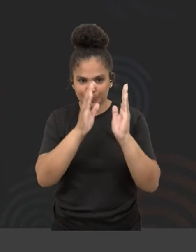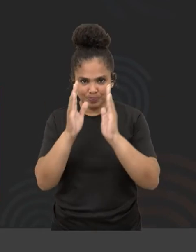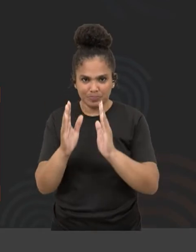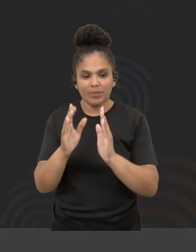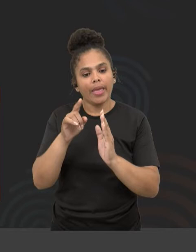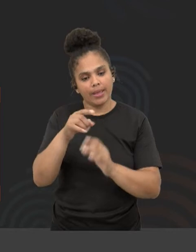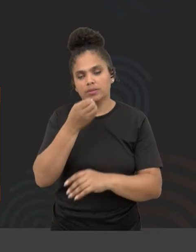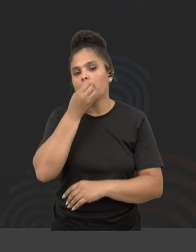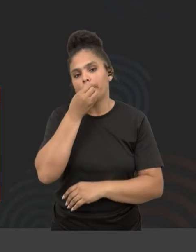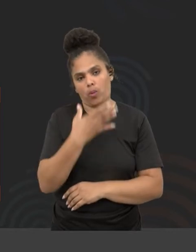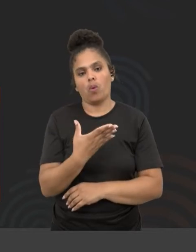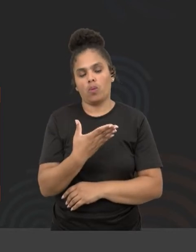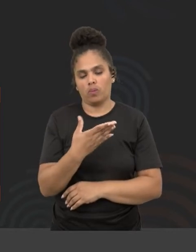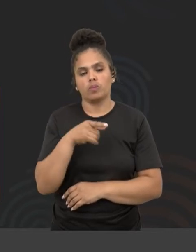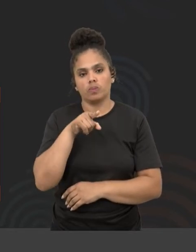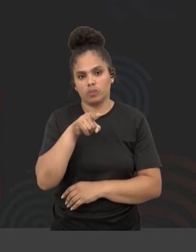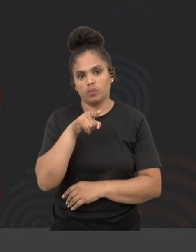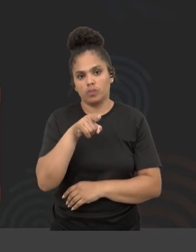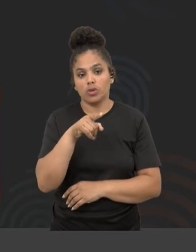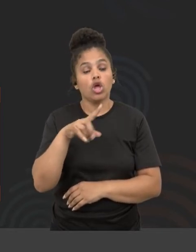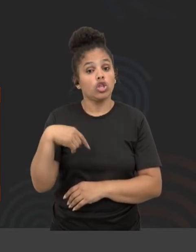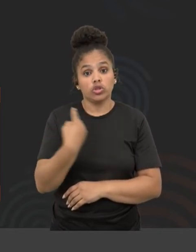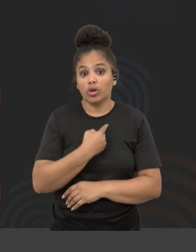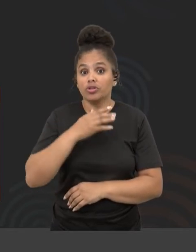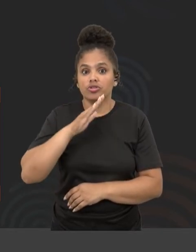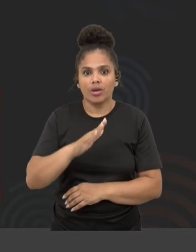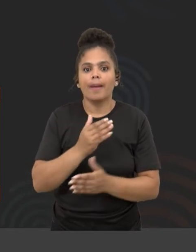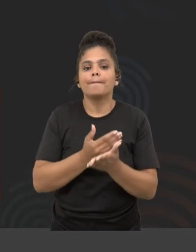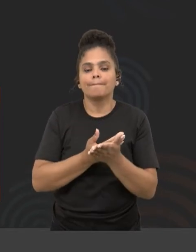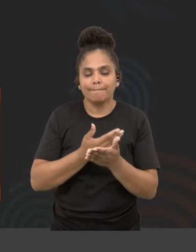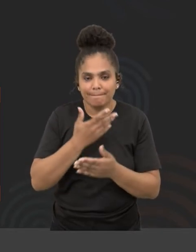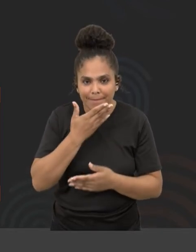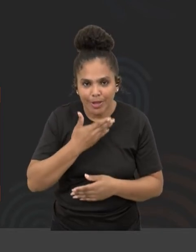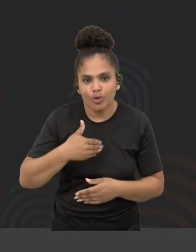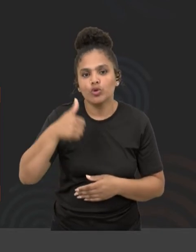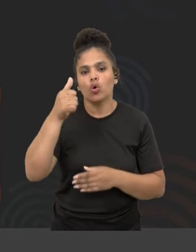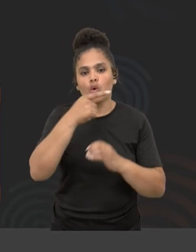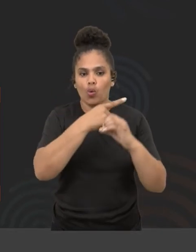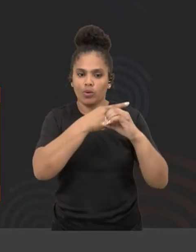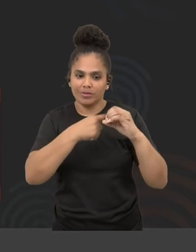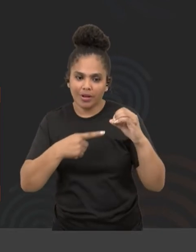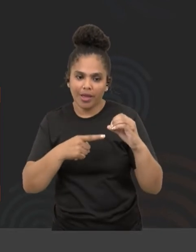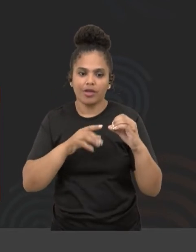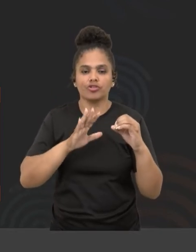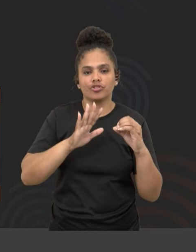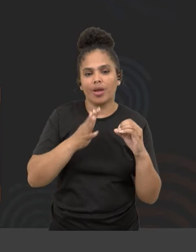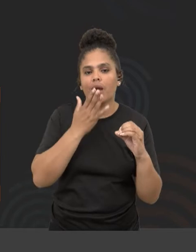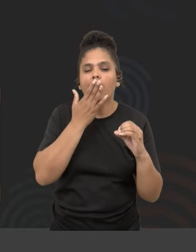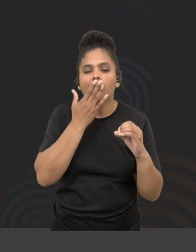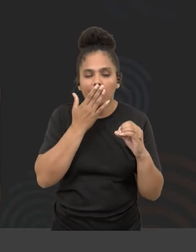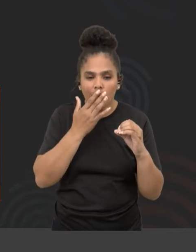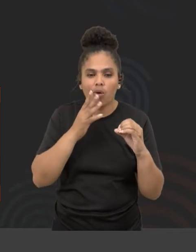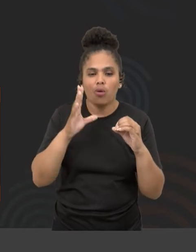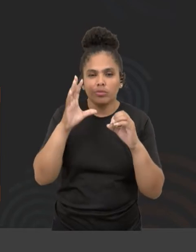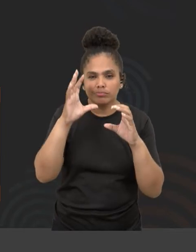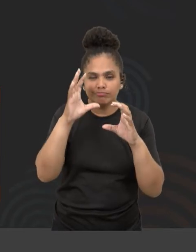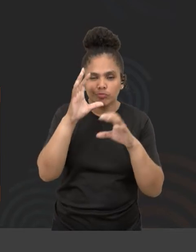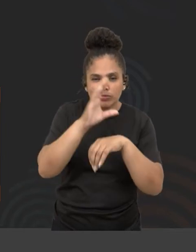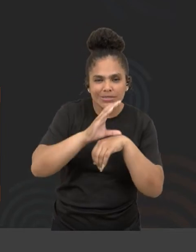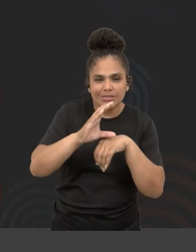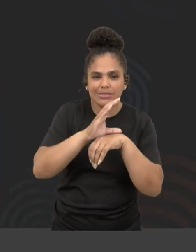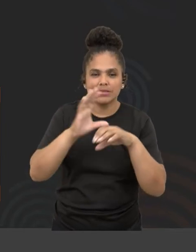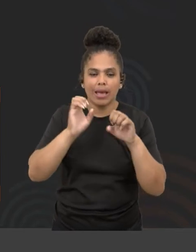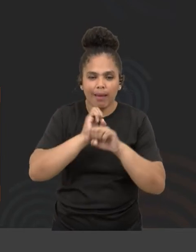bom exemplo, a gente já melhorou o contraste. Então, a gente colocou um cinza mais